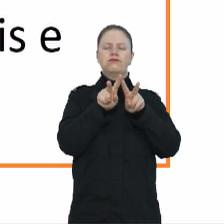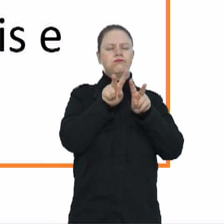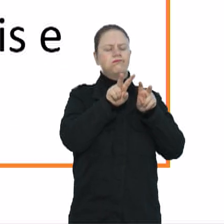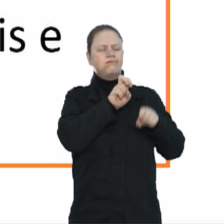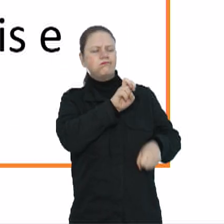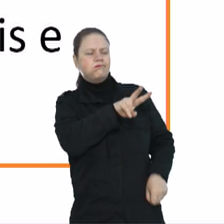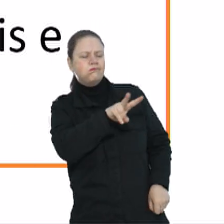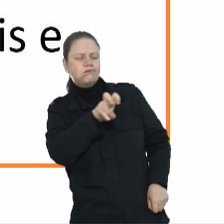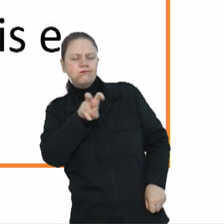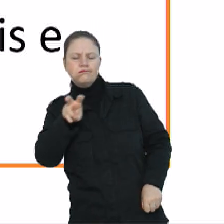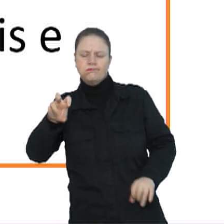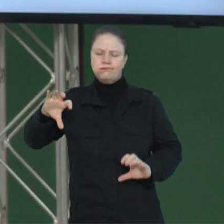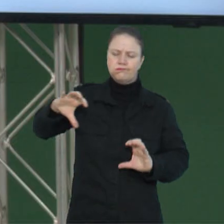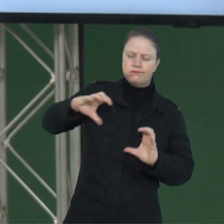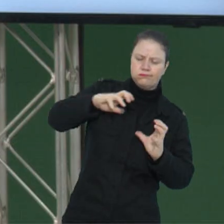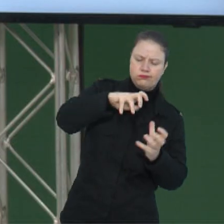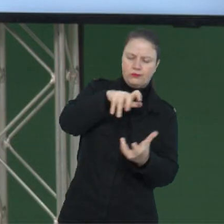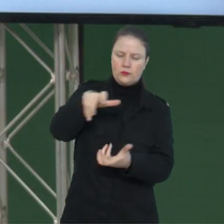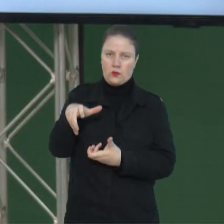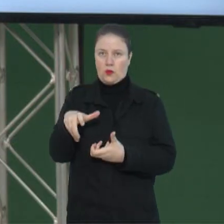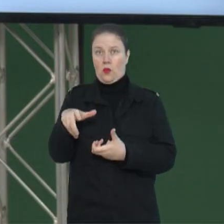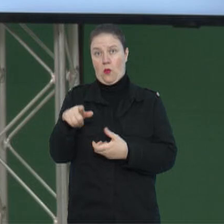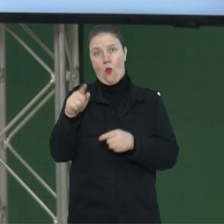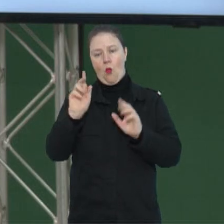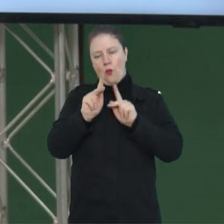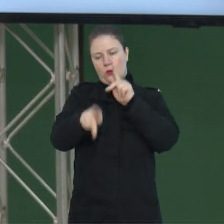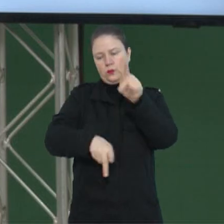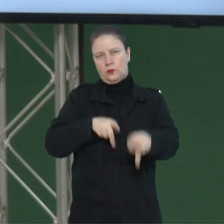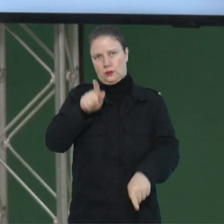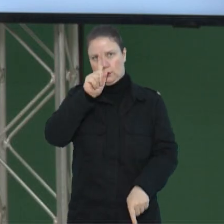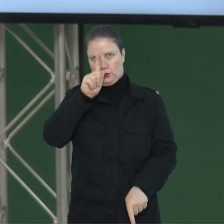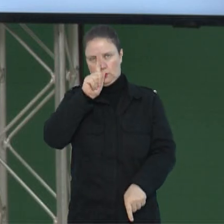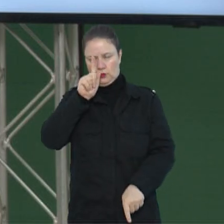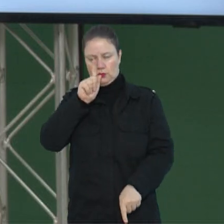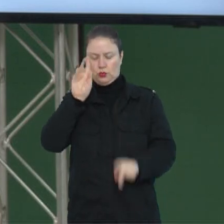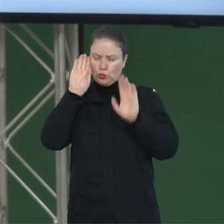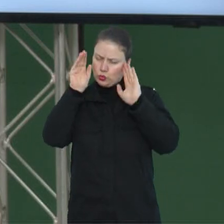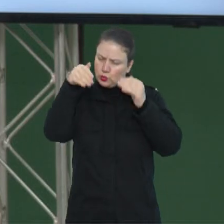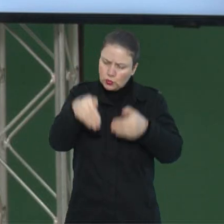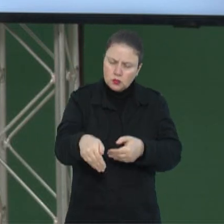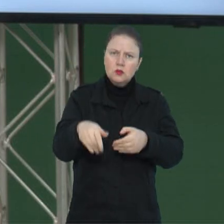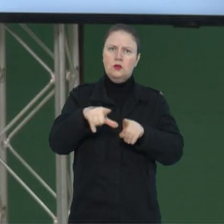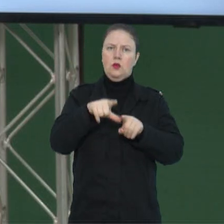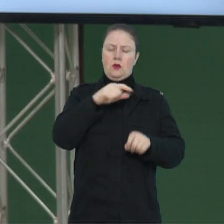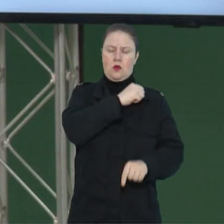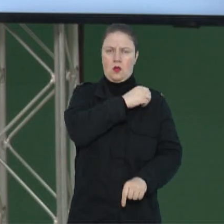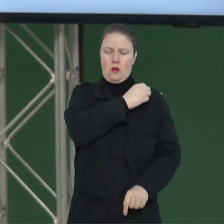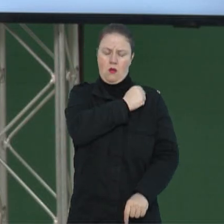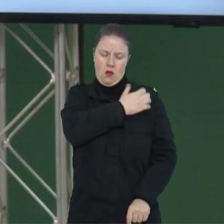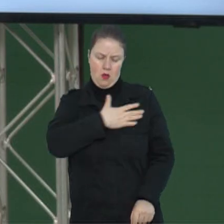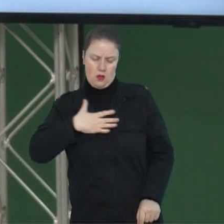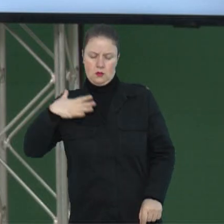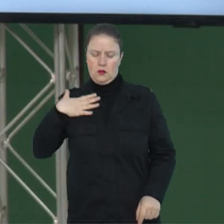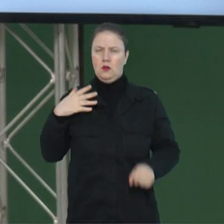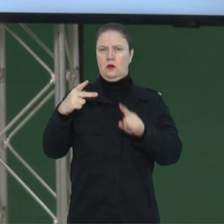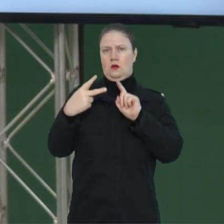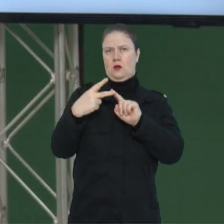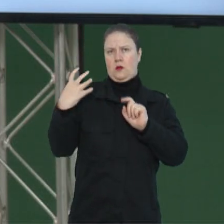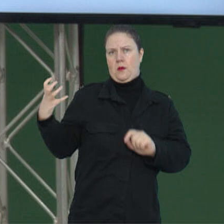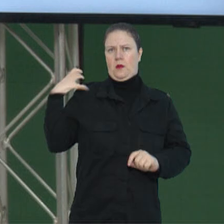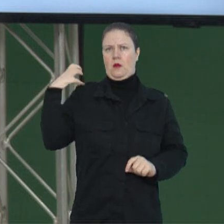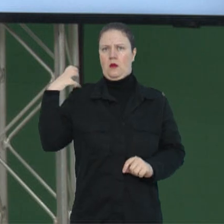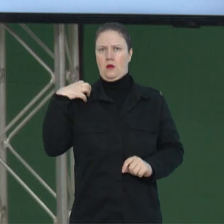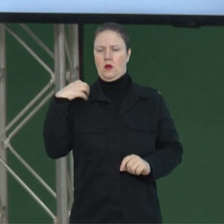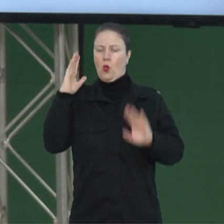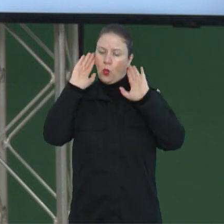né? Para os gregos, a ética tinha uma finalidade, principalmente com Platão e Aristóteles, uma finalidade política, né? Lembra